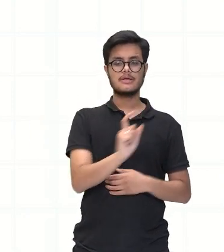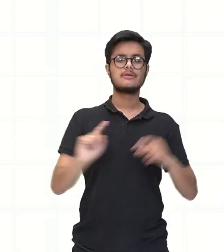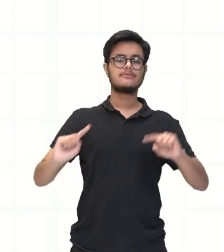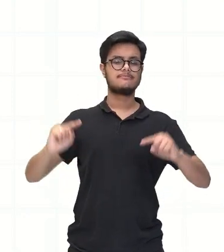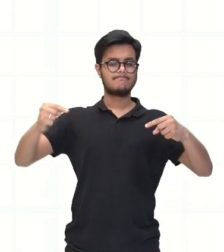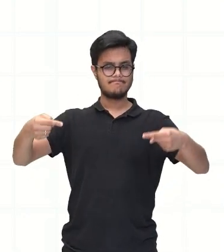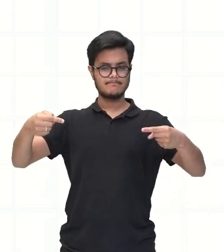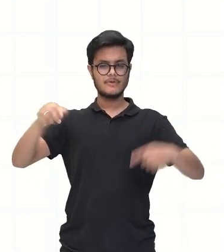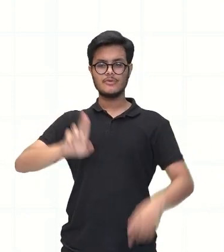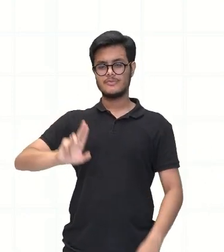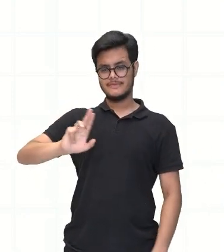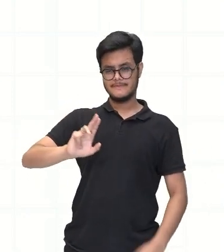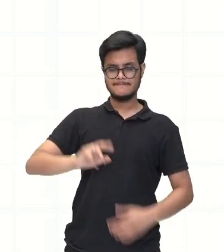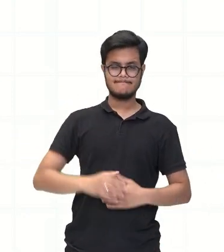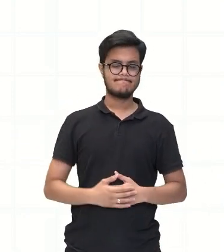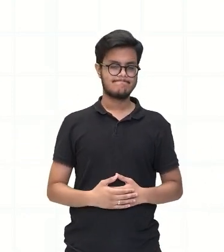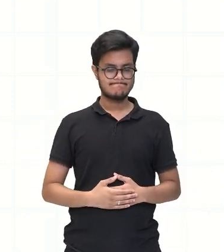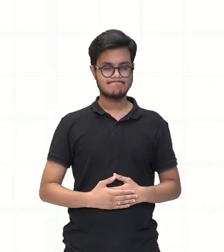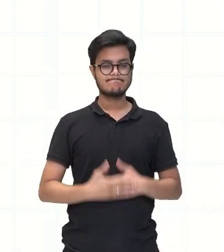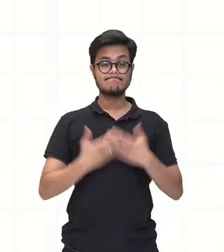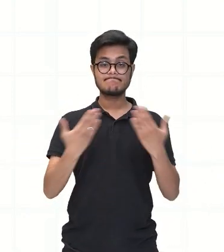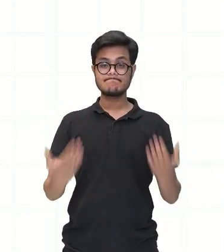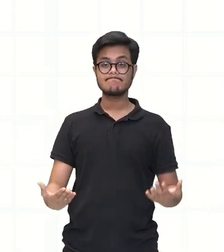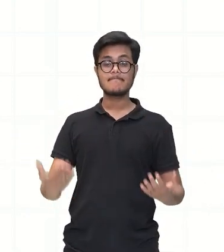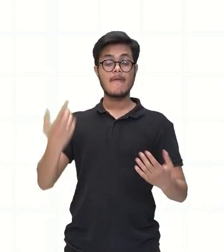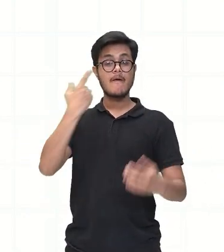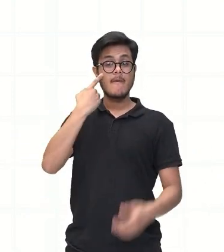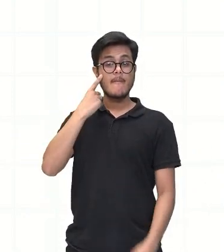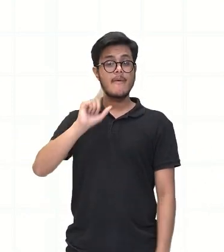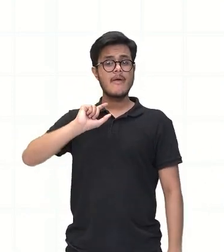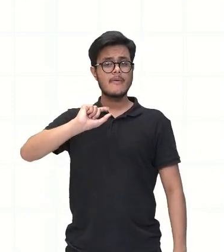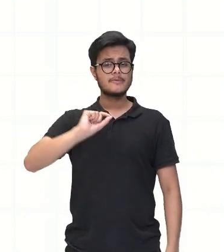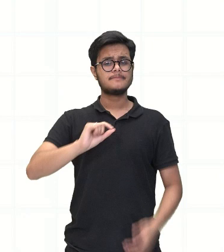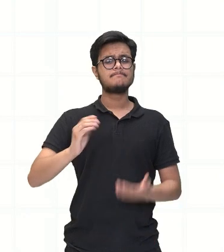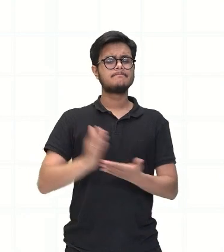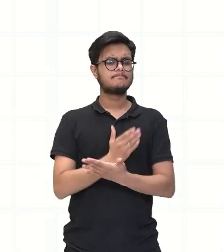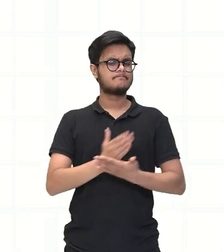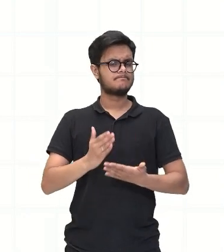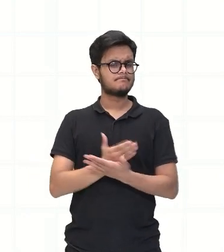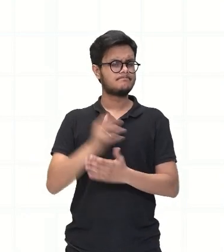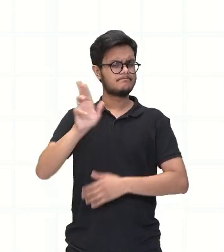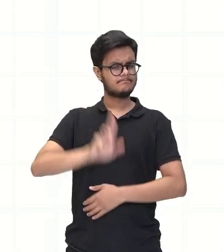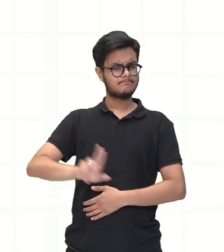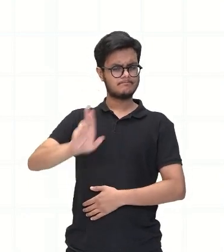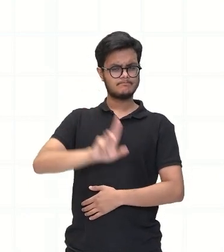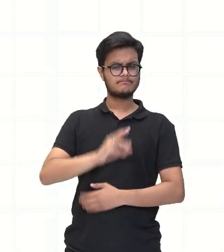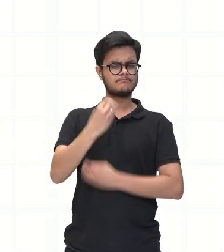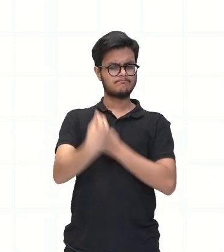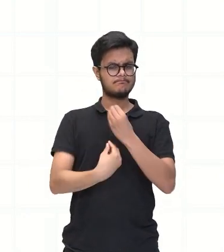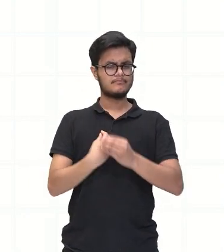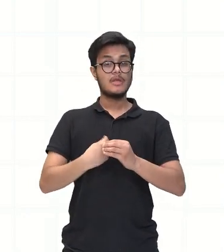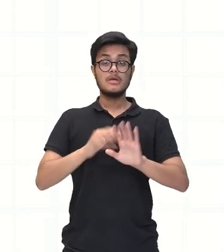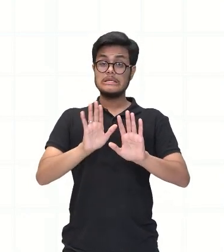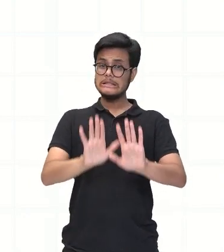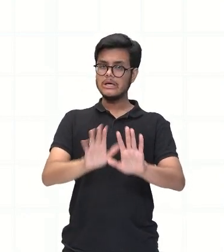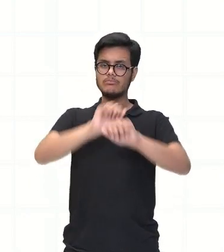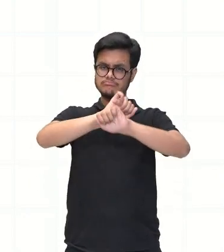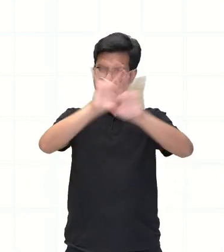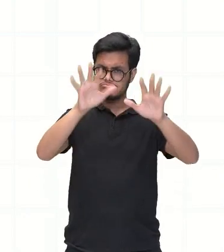o hífen. Muito bem. Vamos ver aqui algumas situações. Então, ficou claro aí a